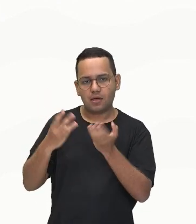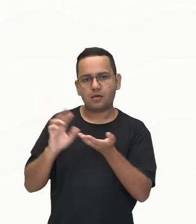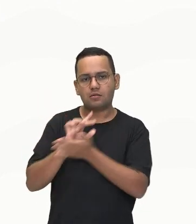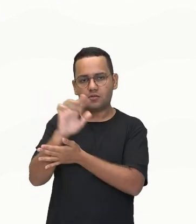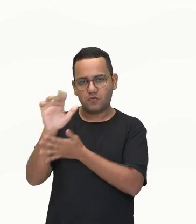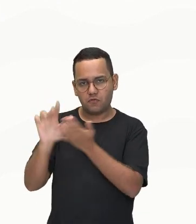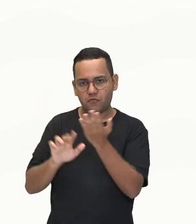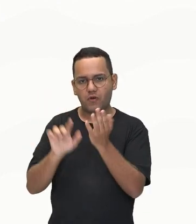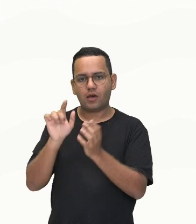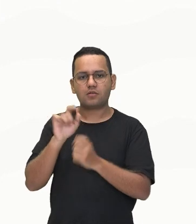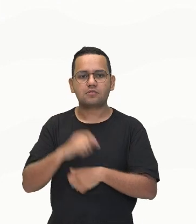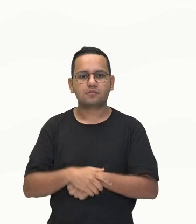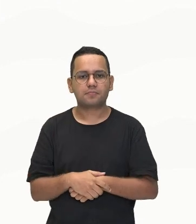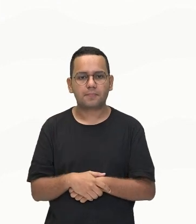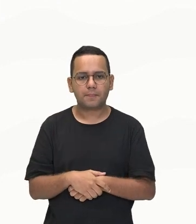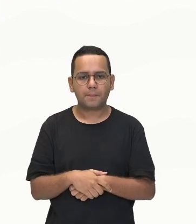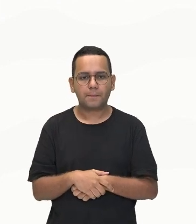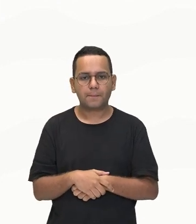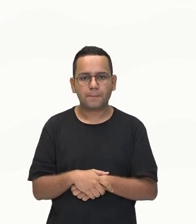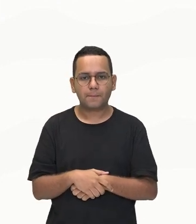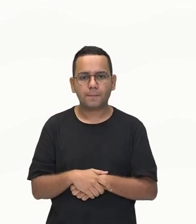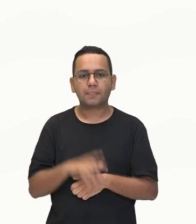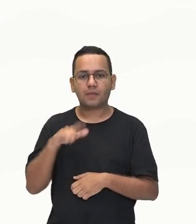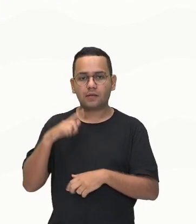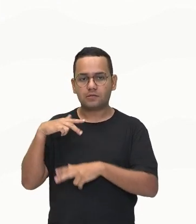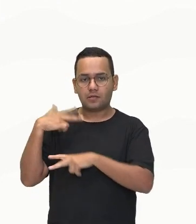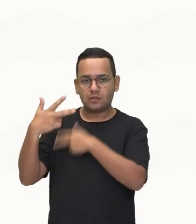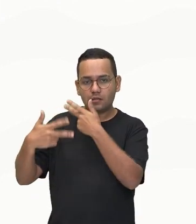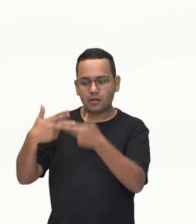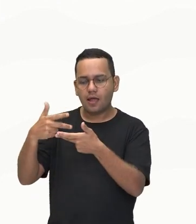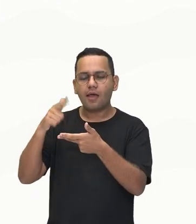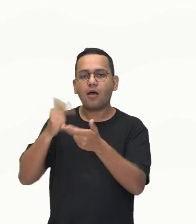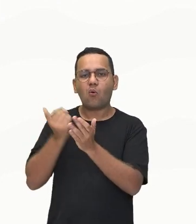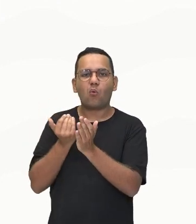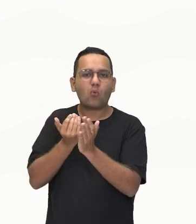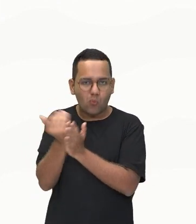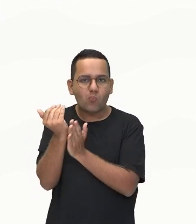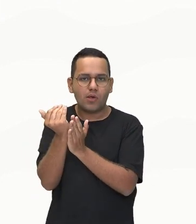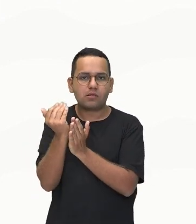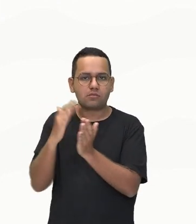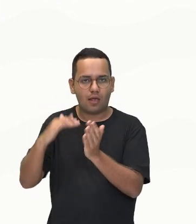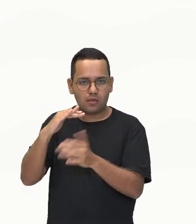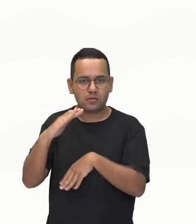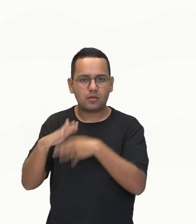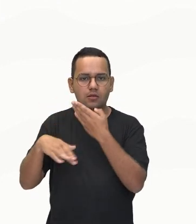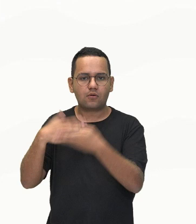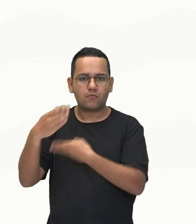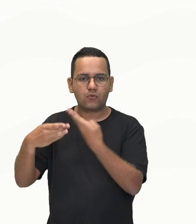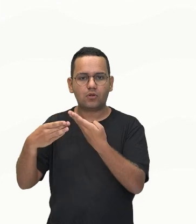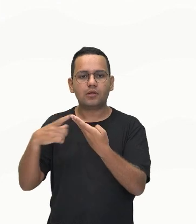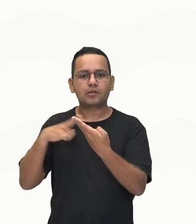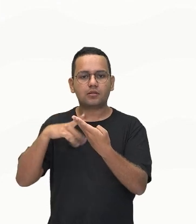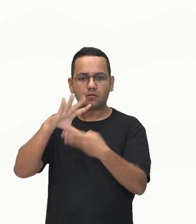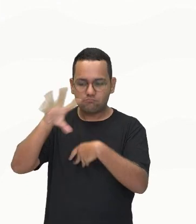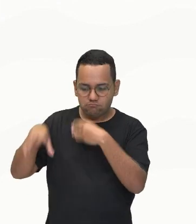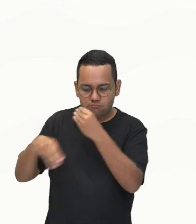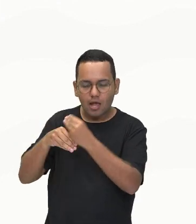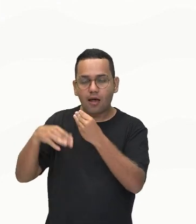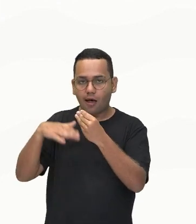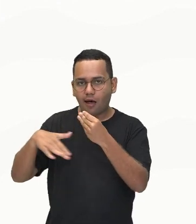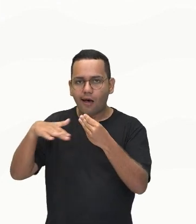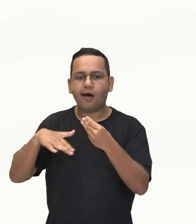de Vries, e ela afirma que a seleção natural é o motor da evolução e introduz conceitos